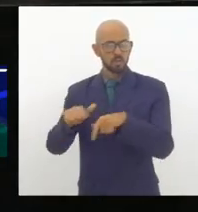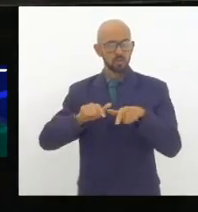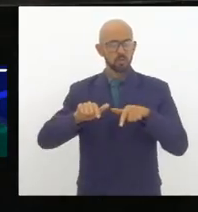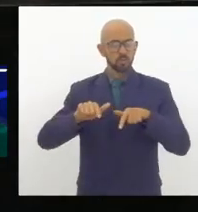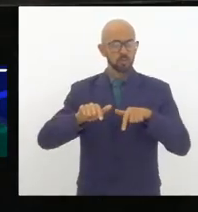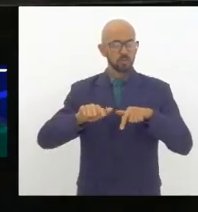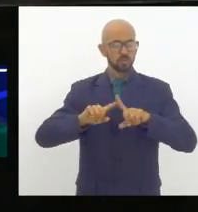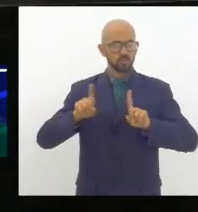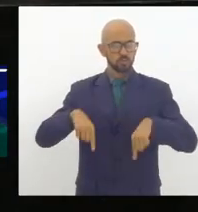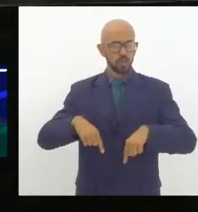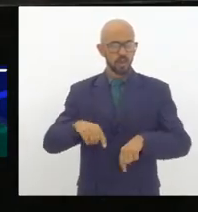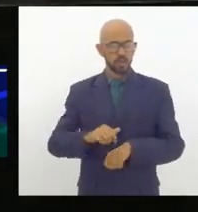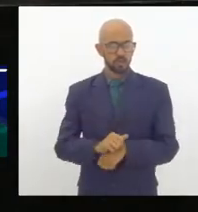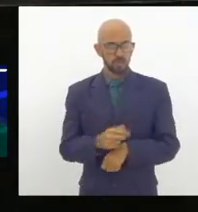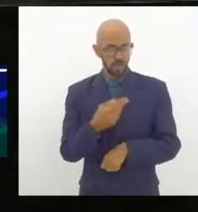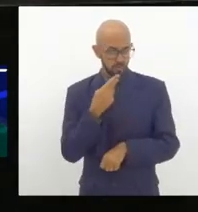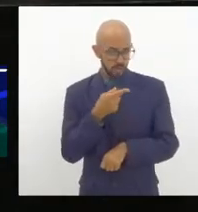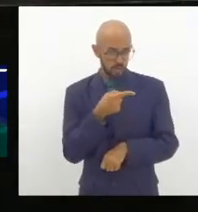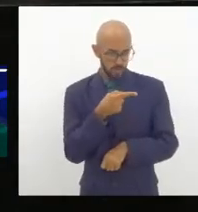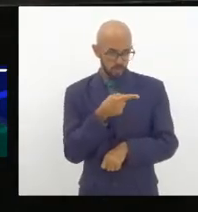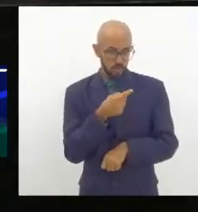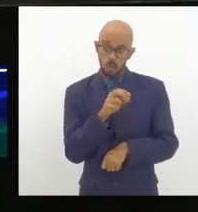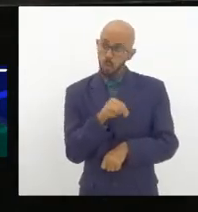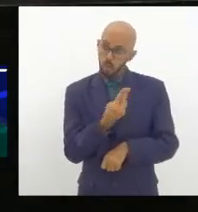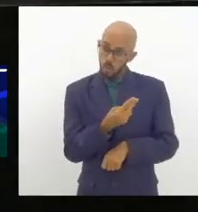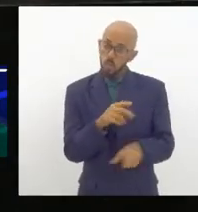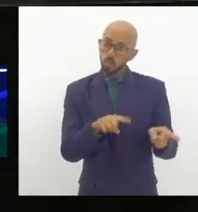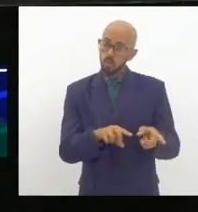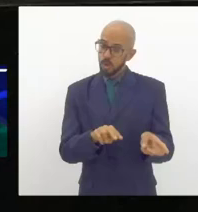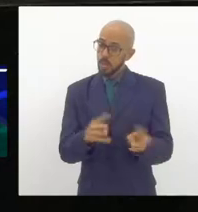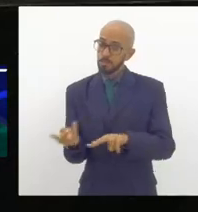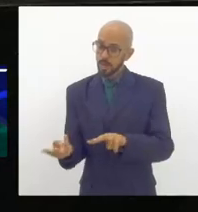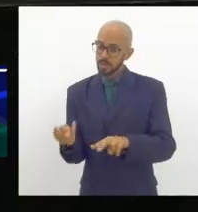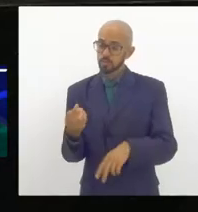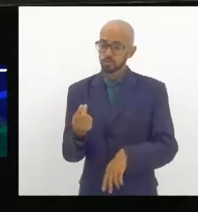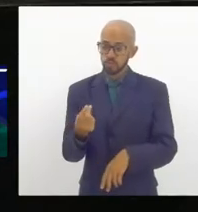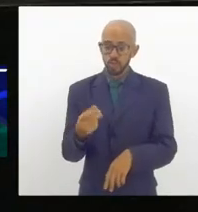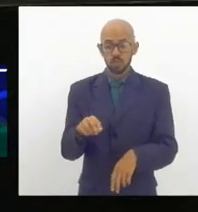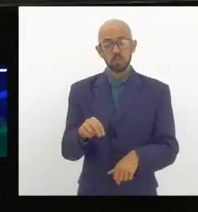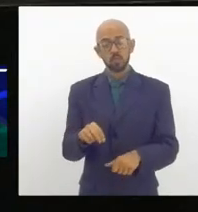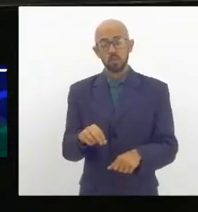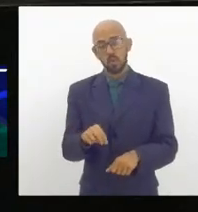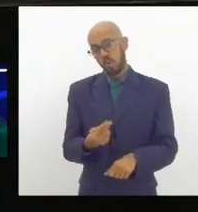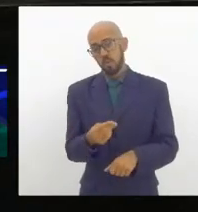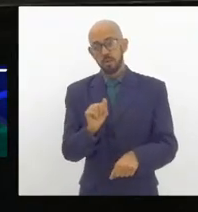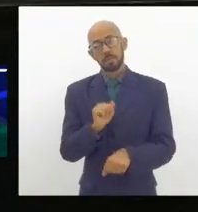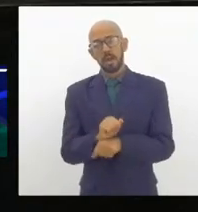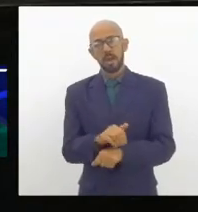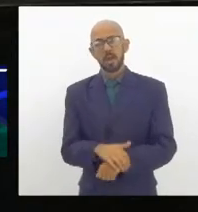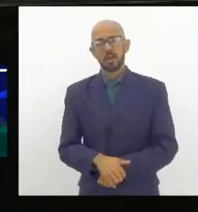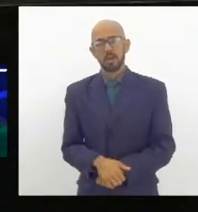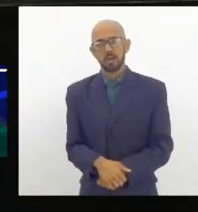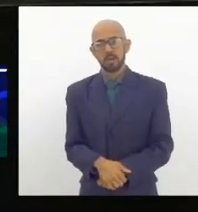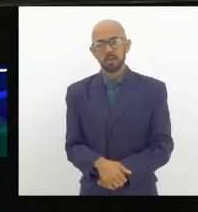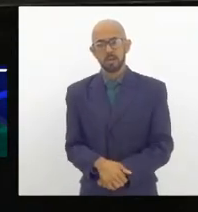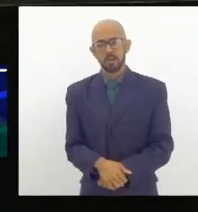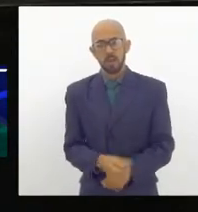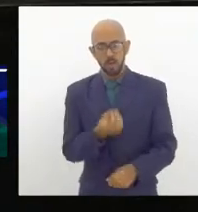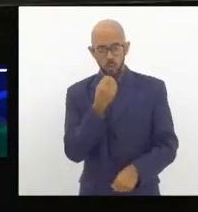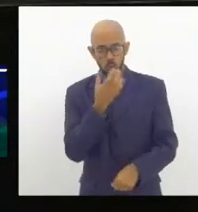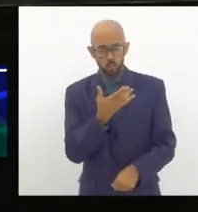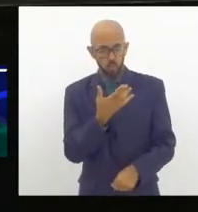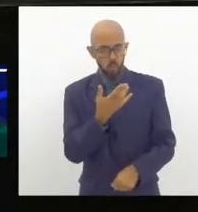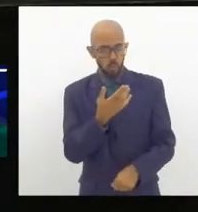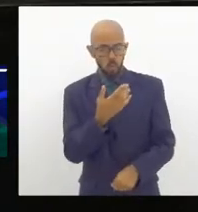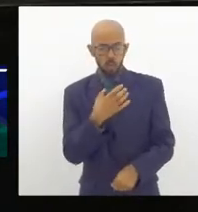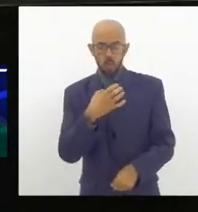e ele falou Na audiência pública Se não vier você passe que iria parar porque não tem dinheiro tal tal tal conto a versão